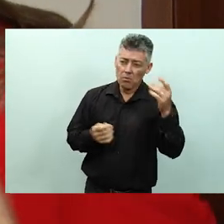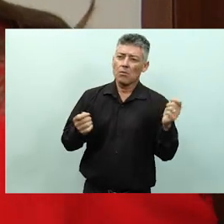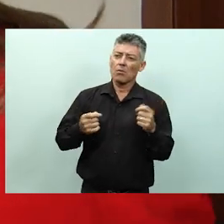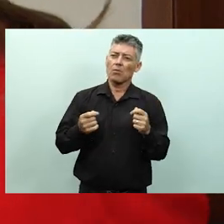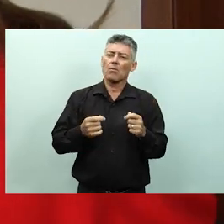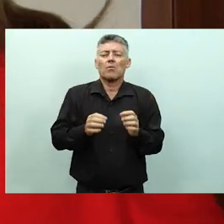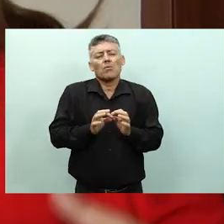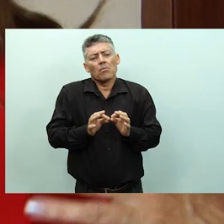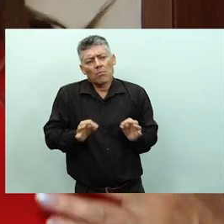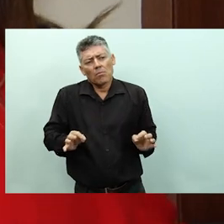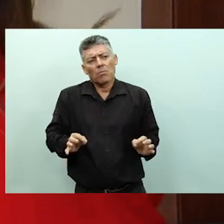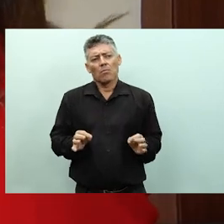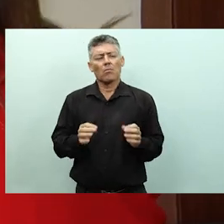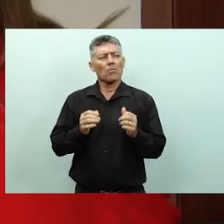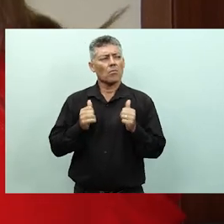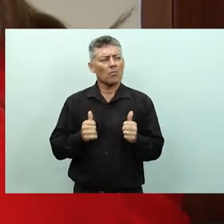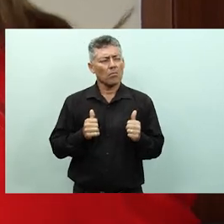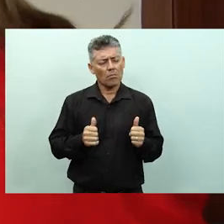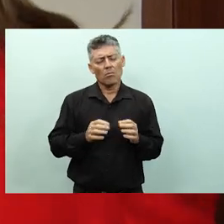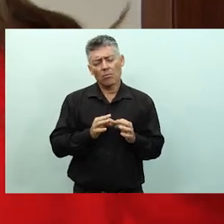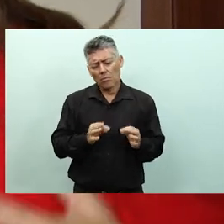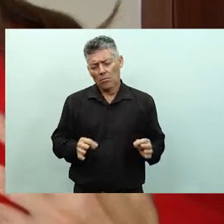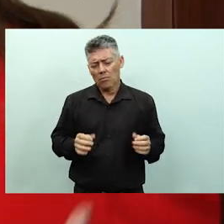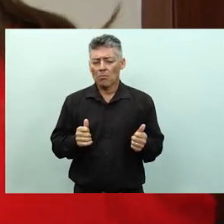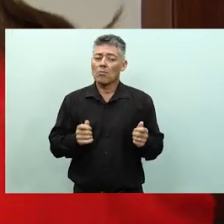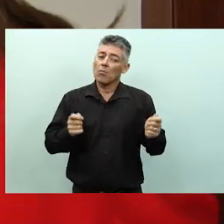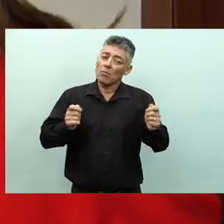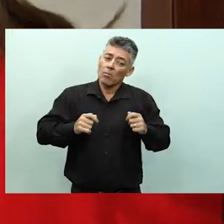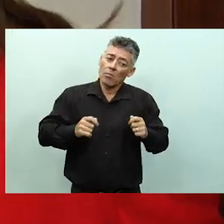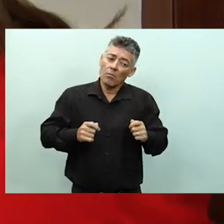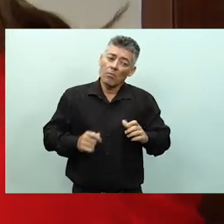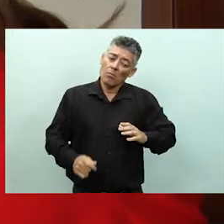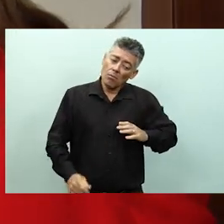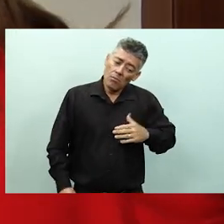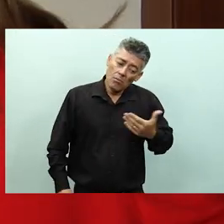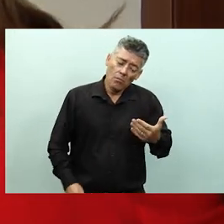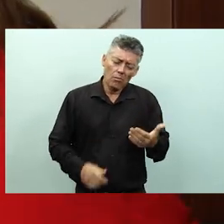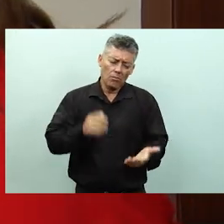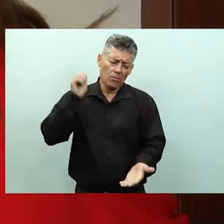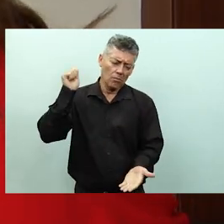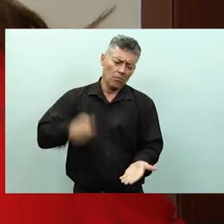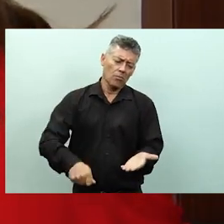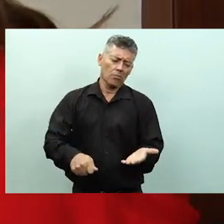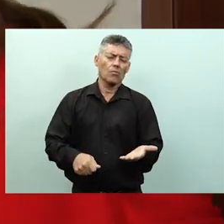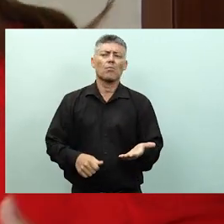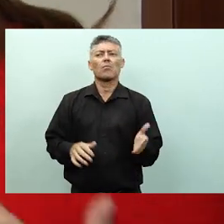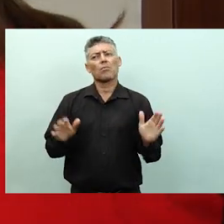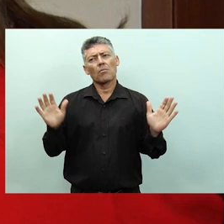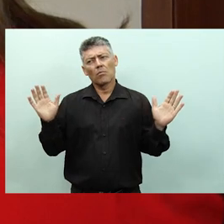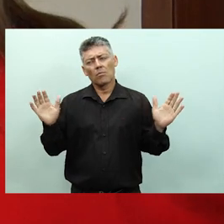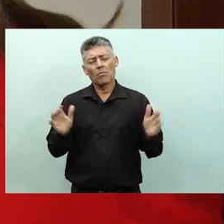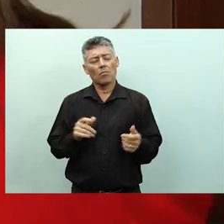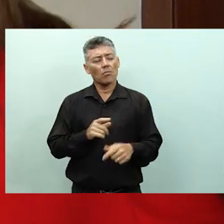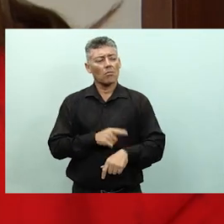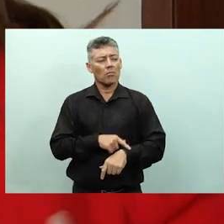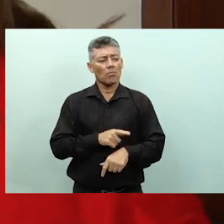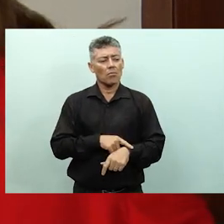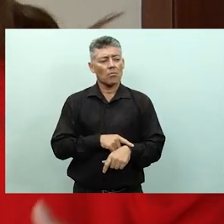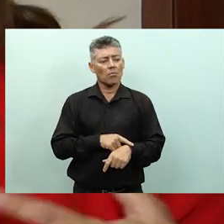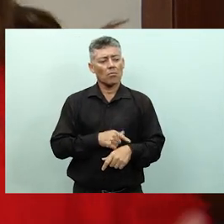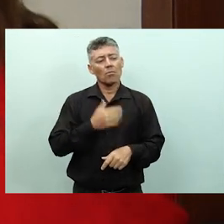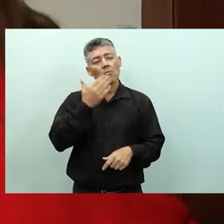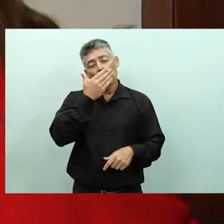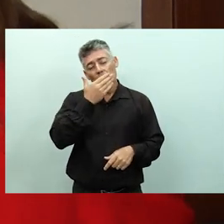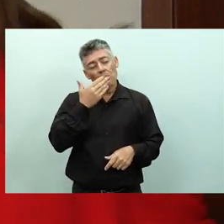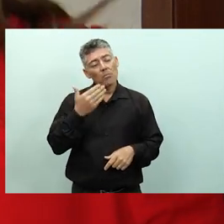precisava ser humilde, ela era humilde, na hora que precisasse bater na mesa, ela batia na mesa, na hora que era necessário ser